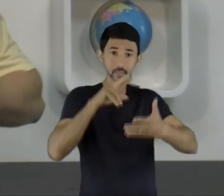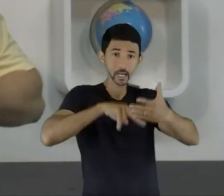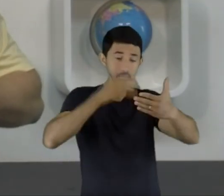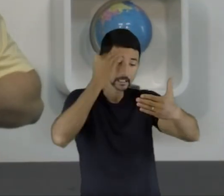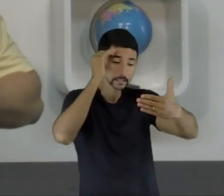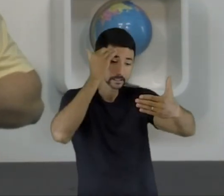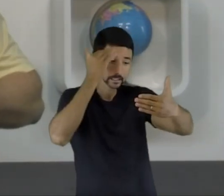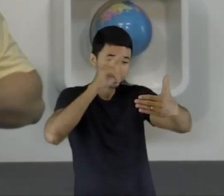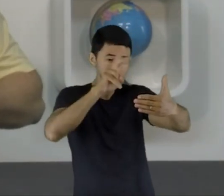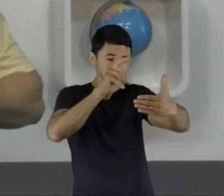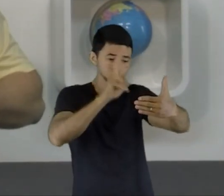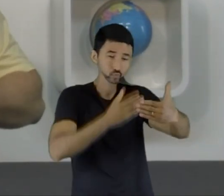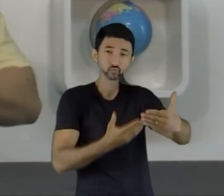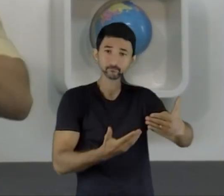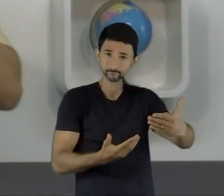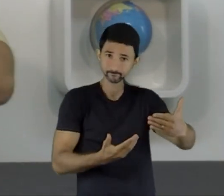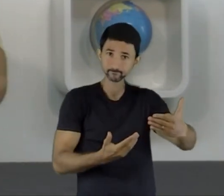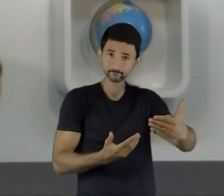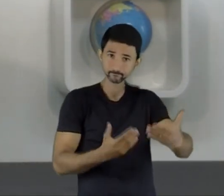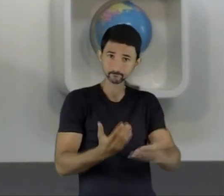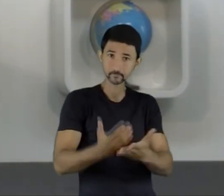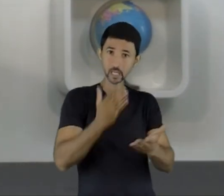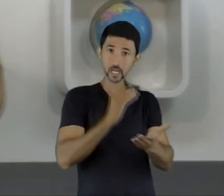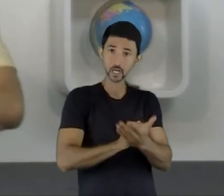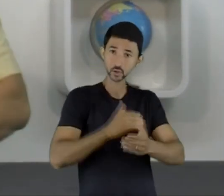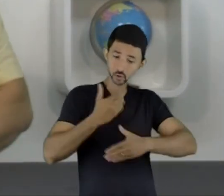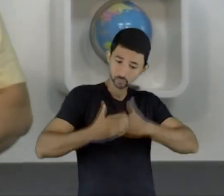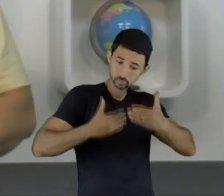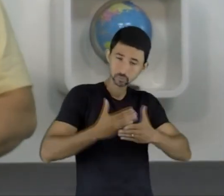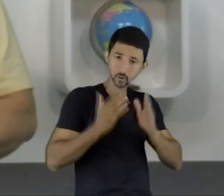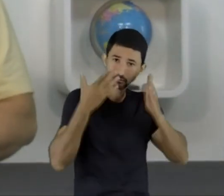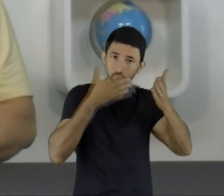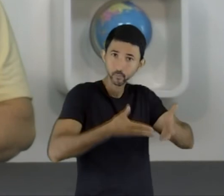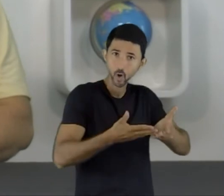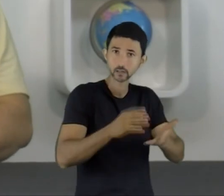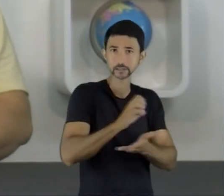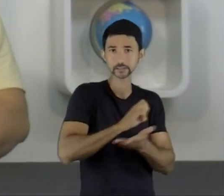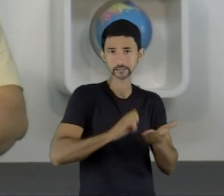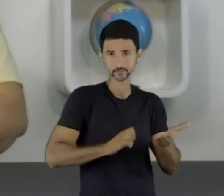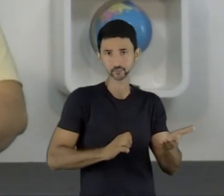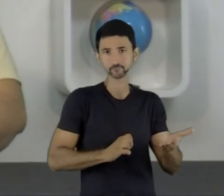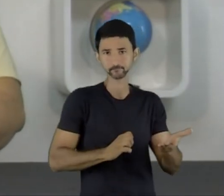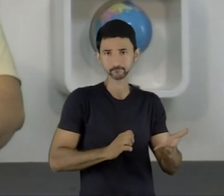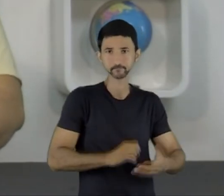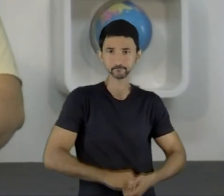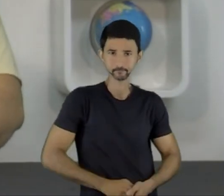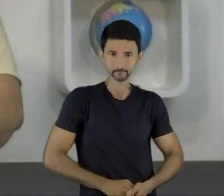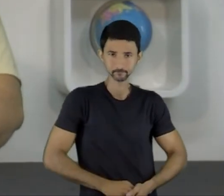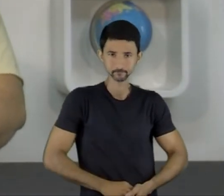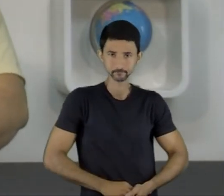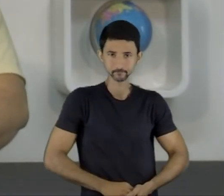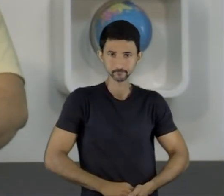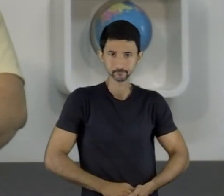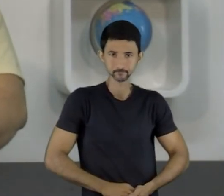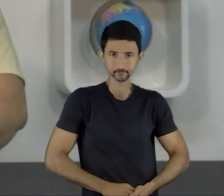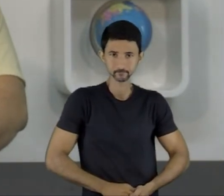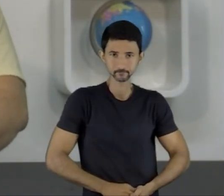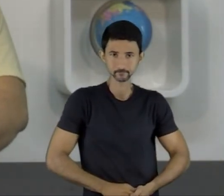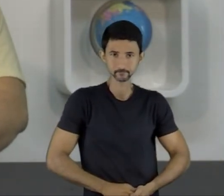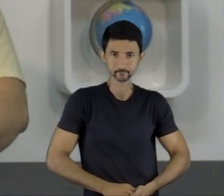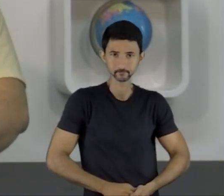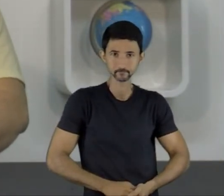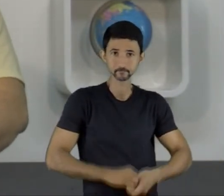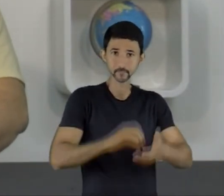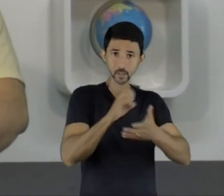leitura do conteúdo, antes de necessariamente ir direto para os exercícios, certo?